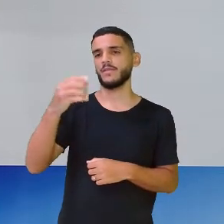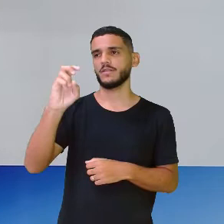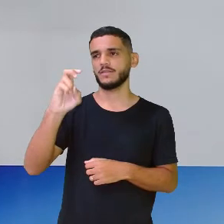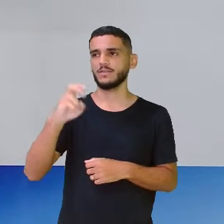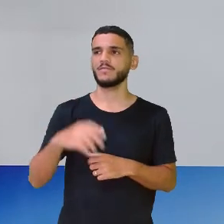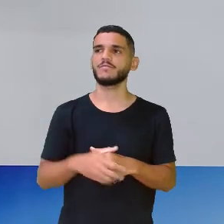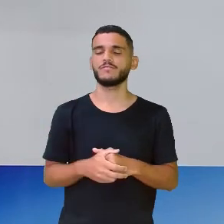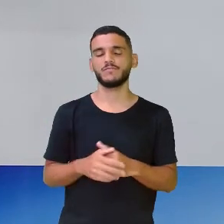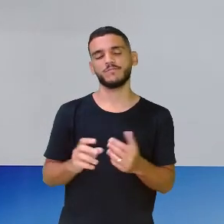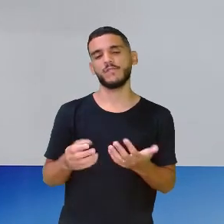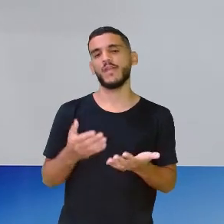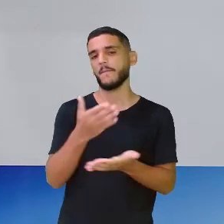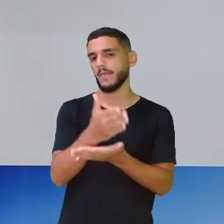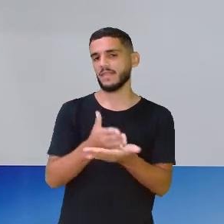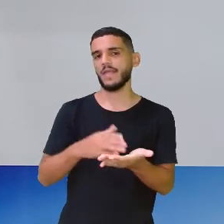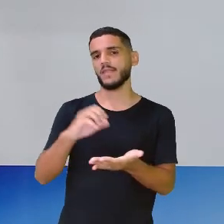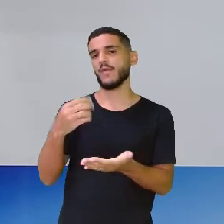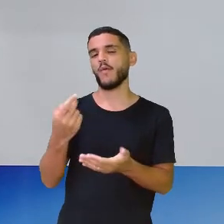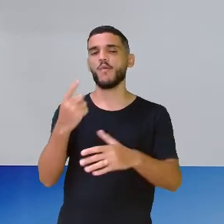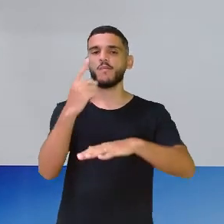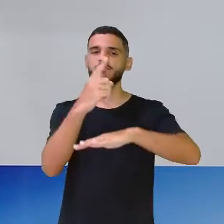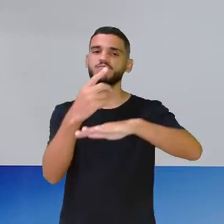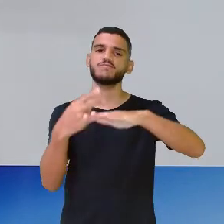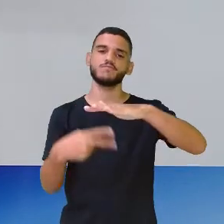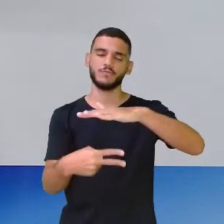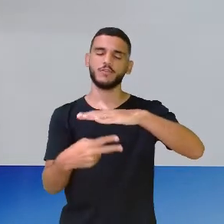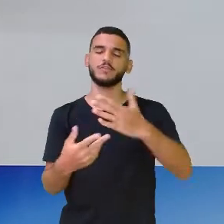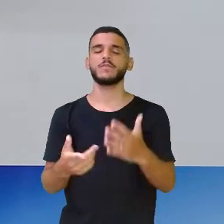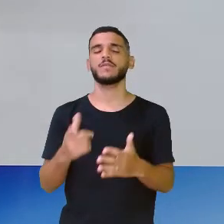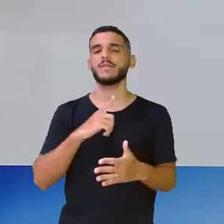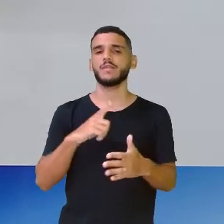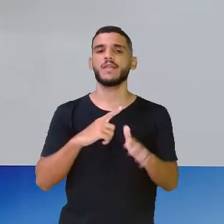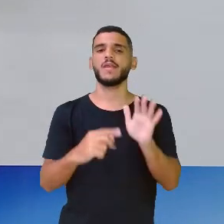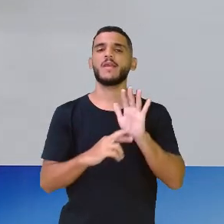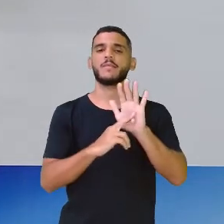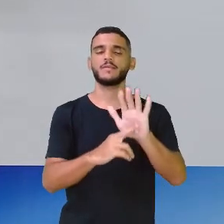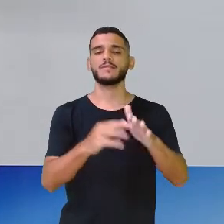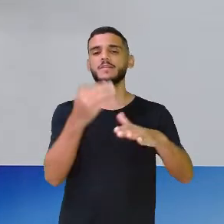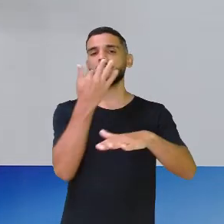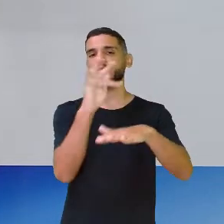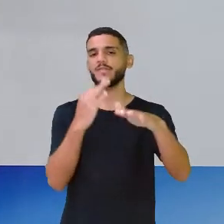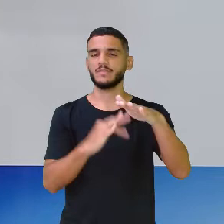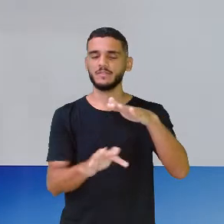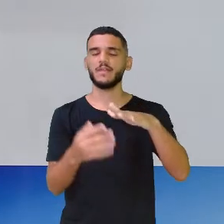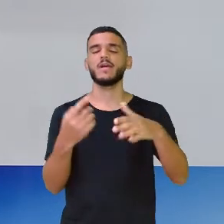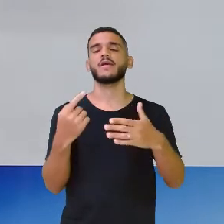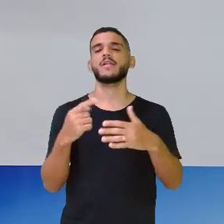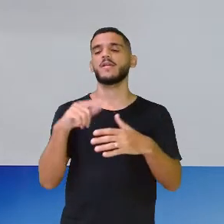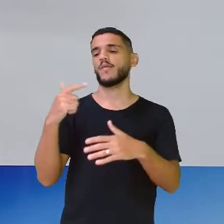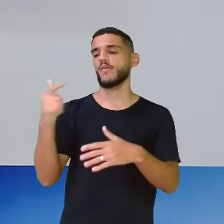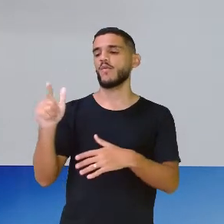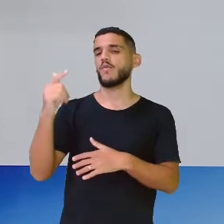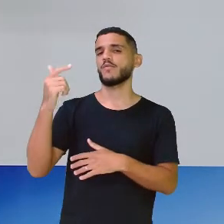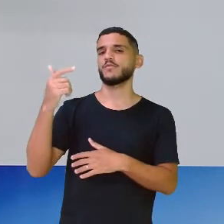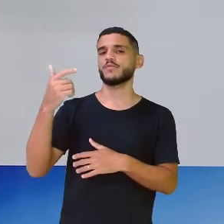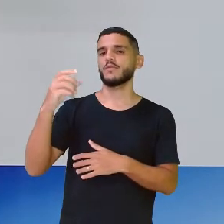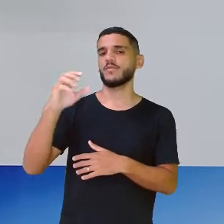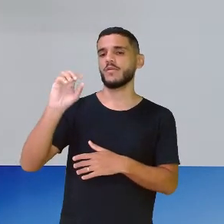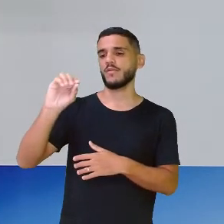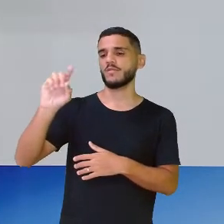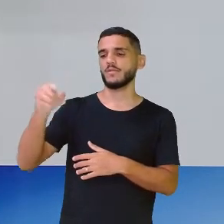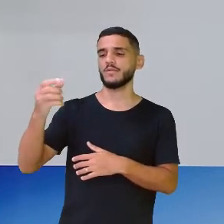Meio. Aqui eu tenho a representação fracionária e aqui a representação